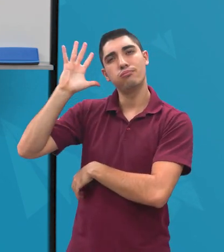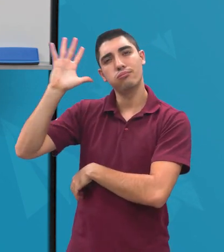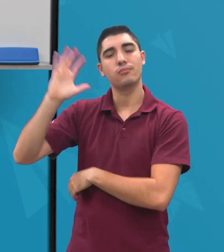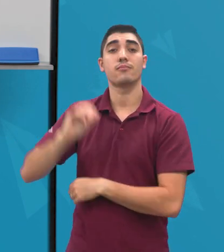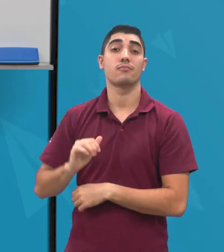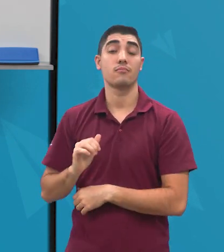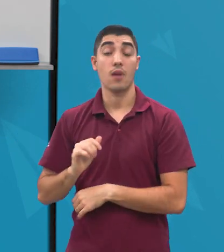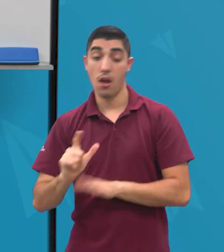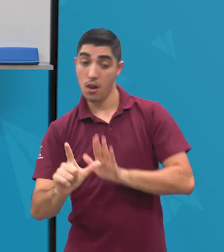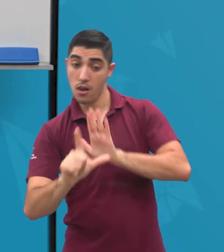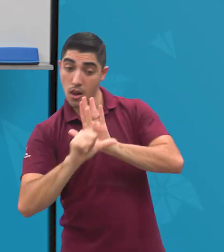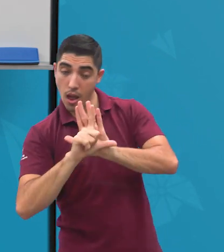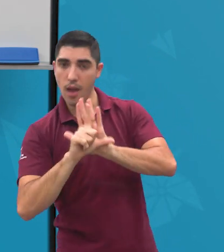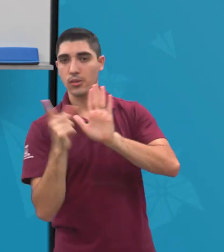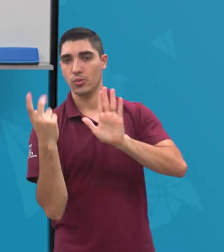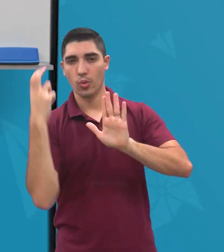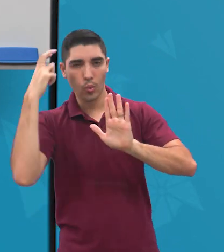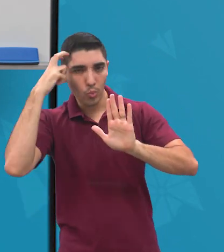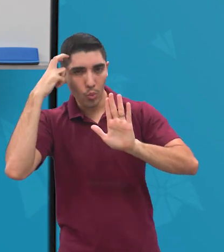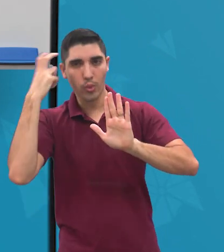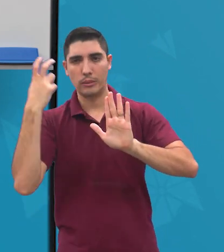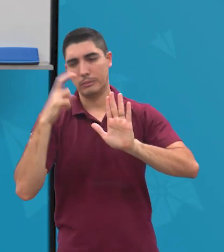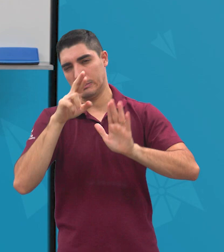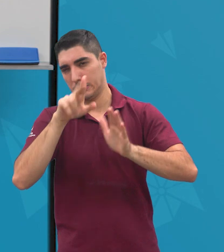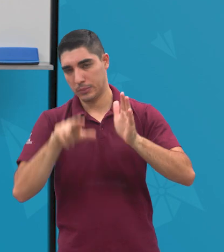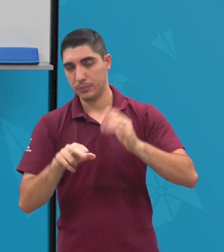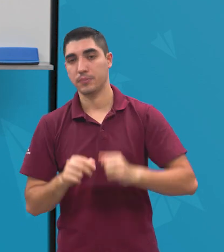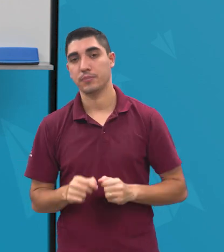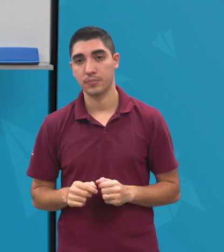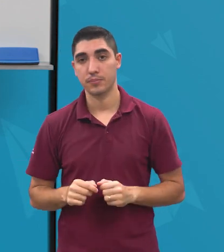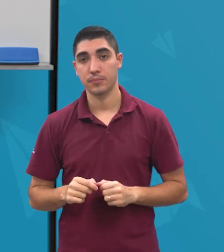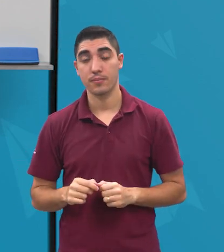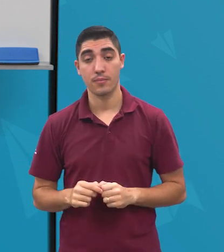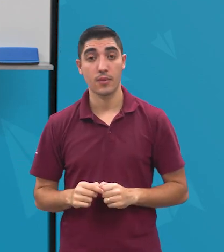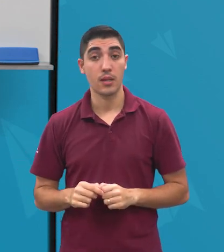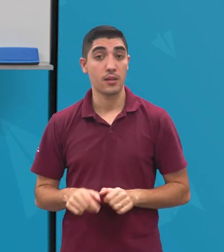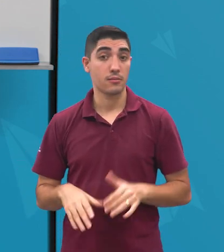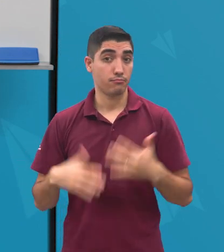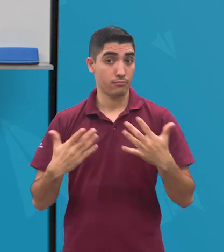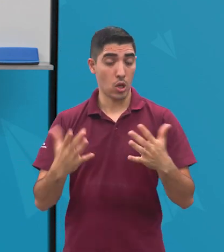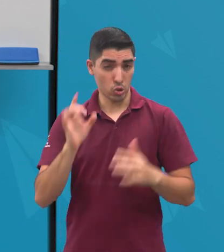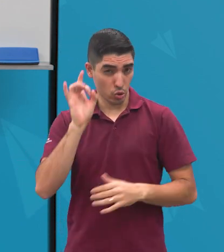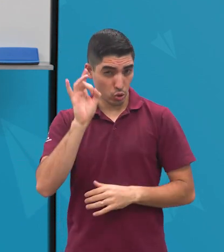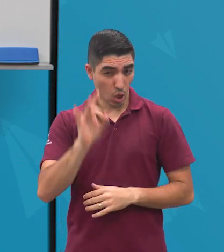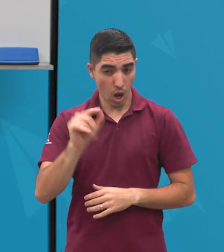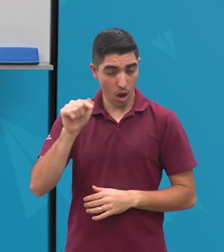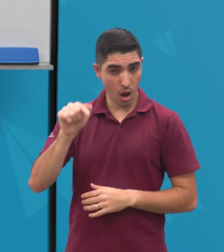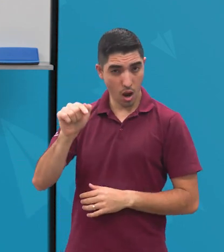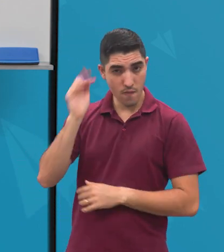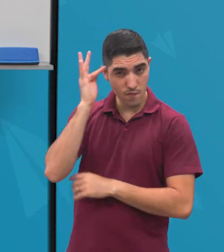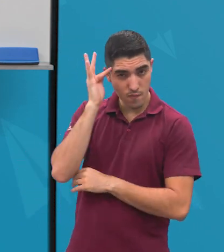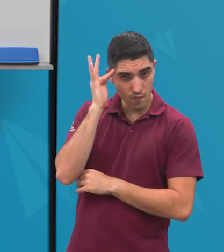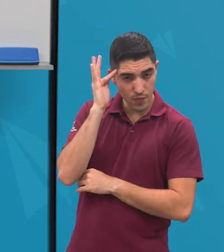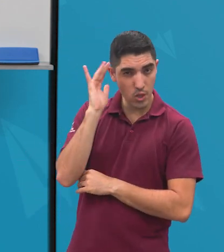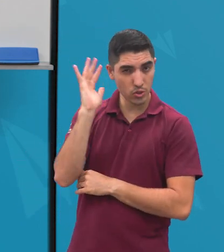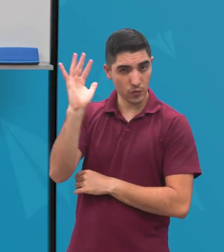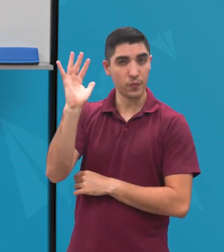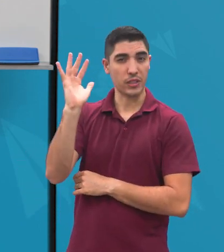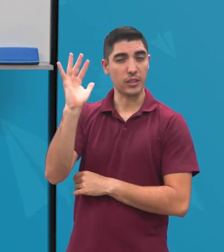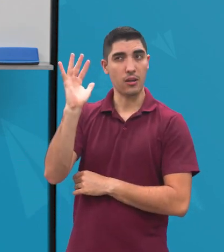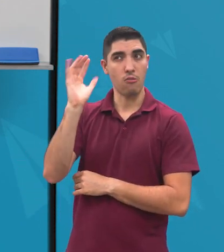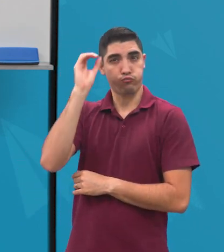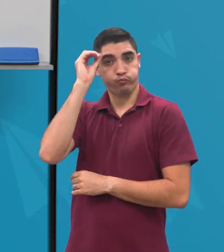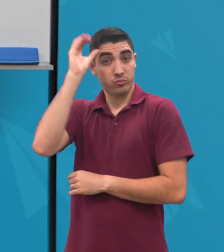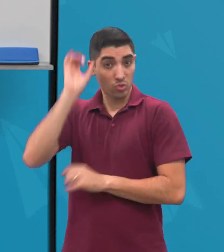leis, costumes, suas relações de poder. Não só a filosofia como conhecimento, mas